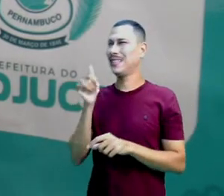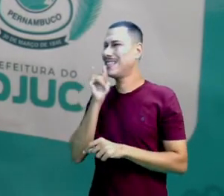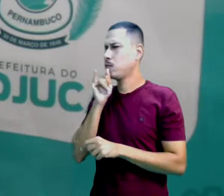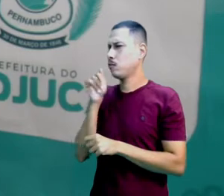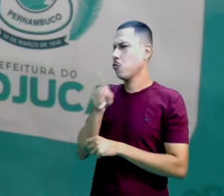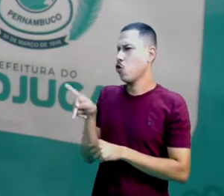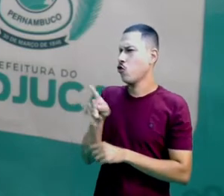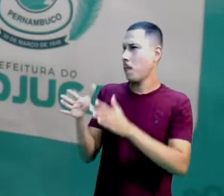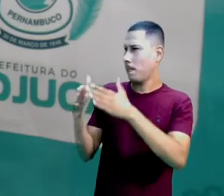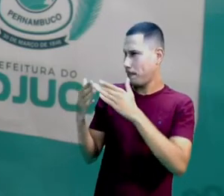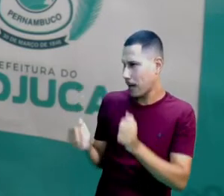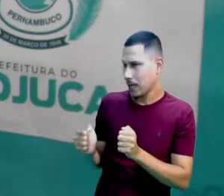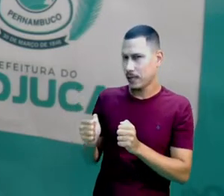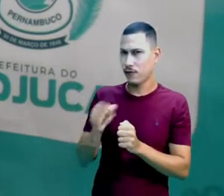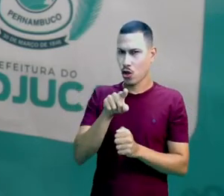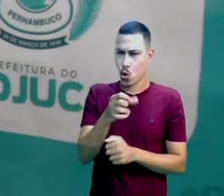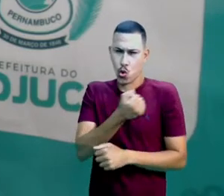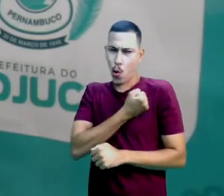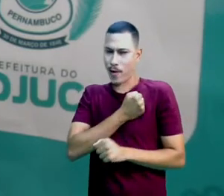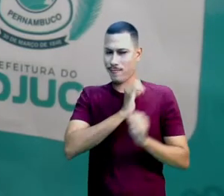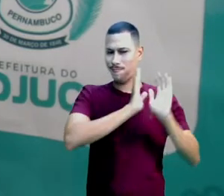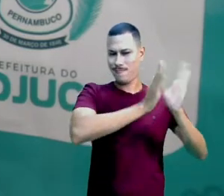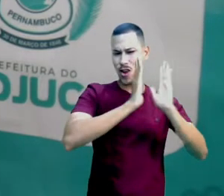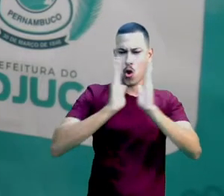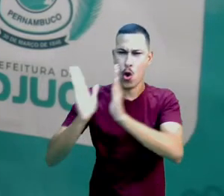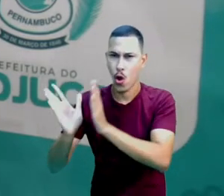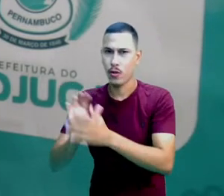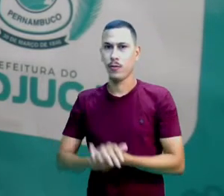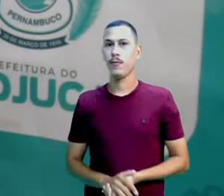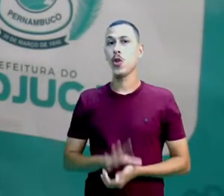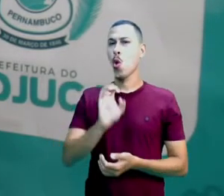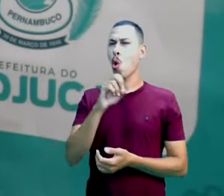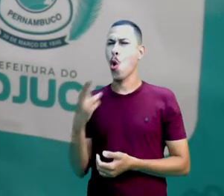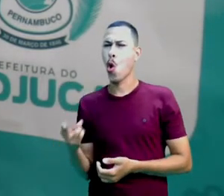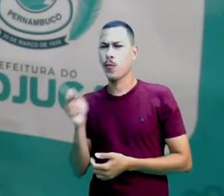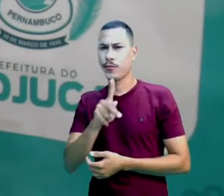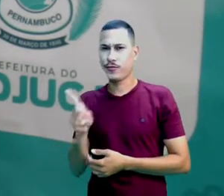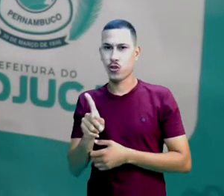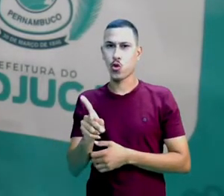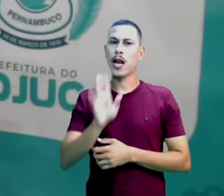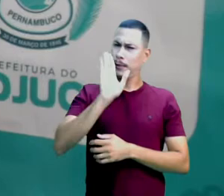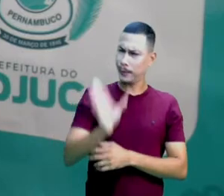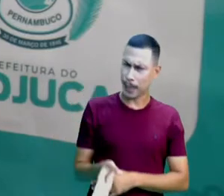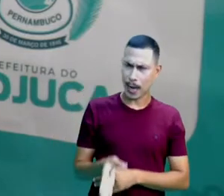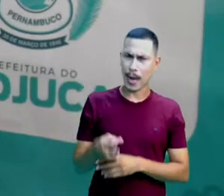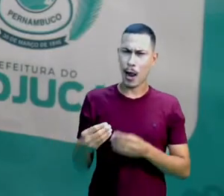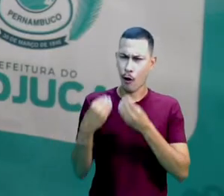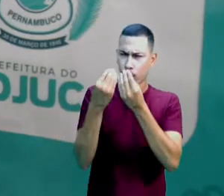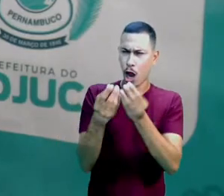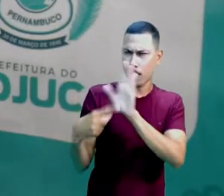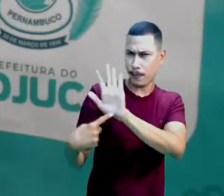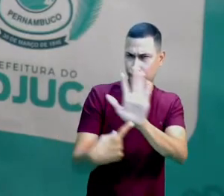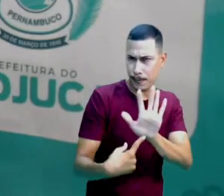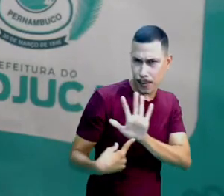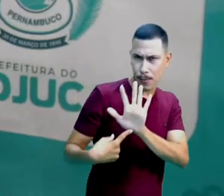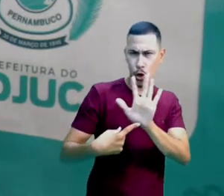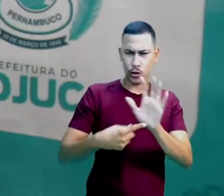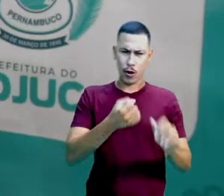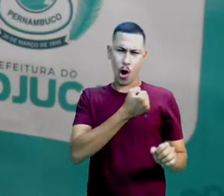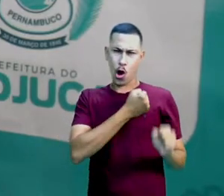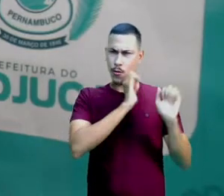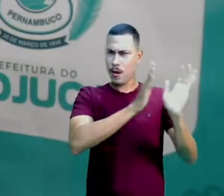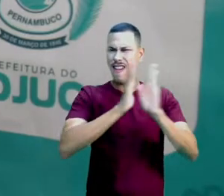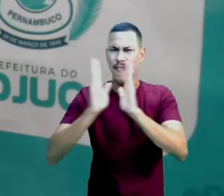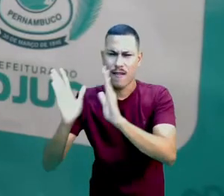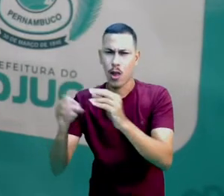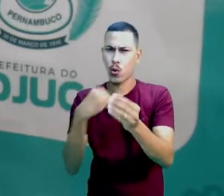você decompor, ou se ela dá decomposto para você compor, como você vai realizar?